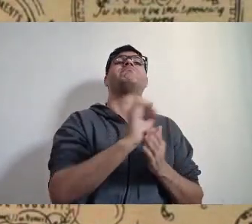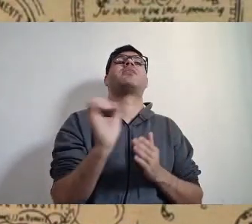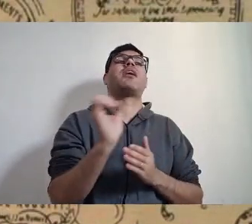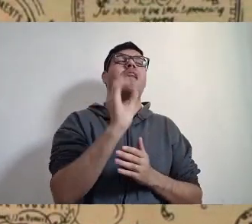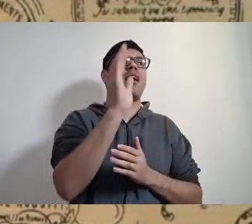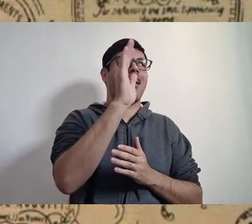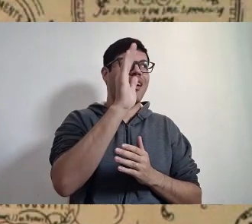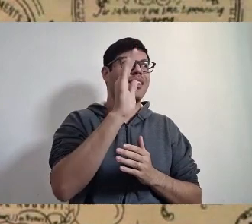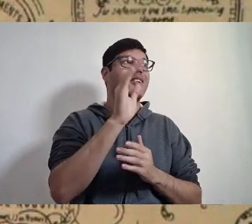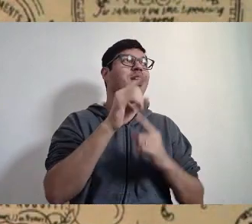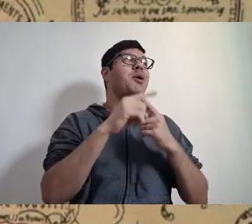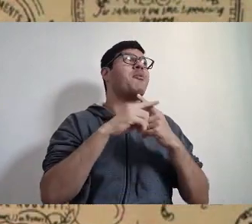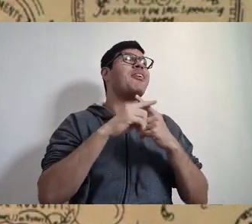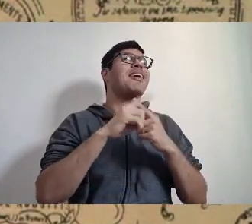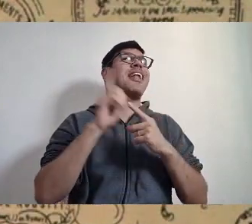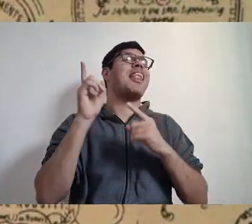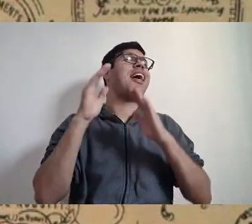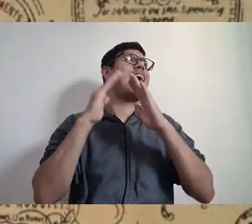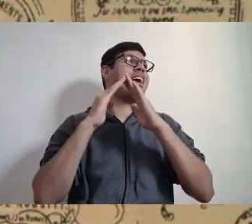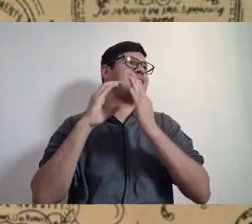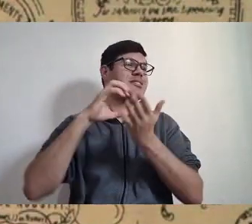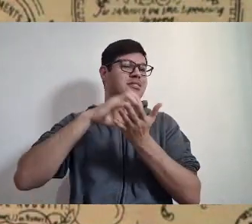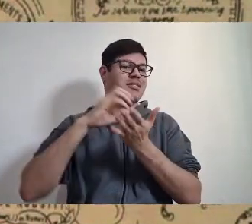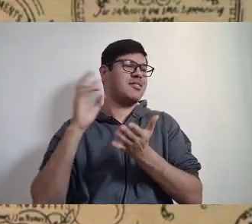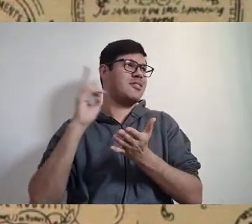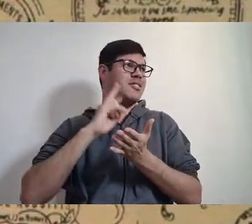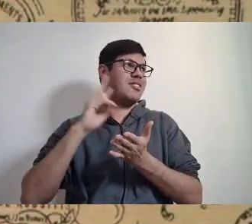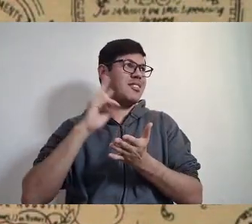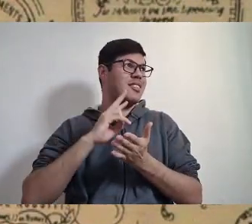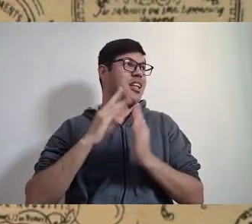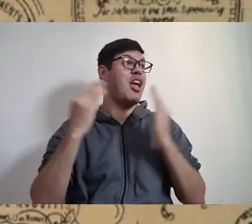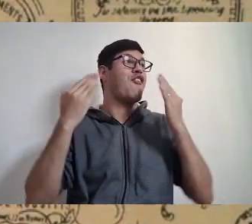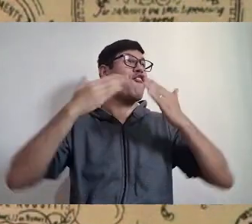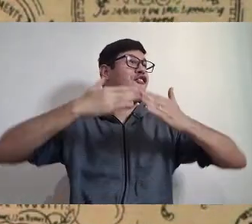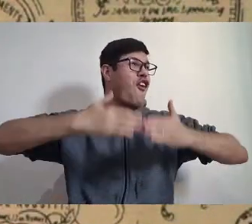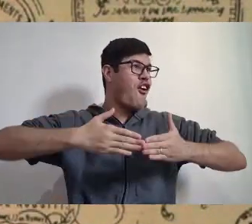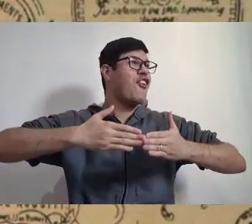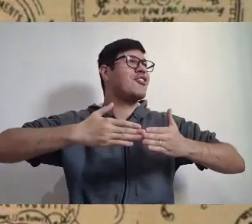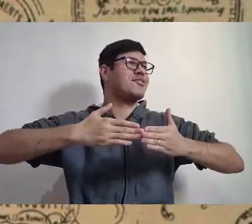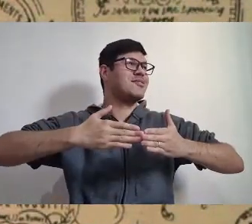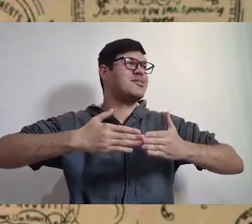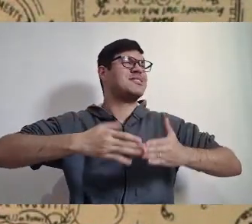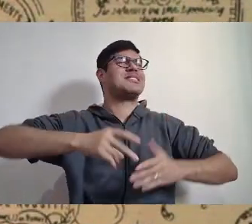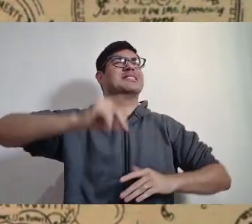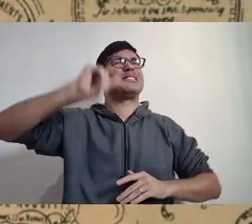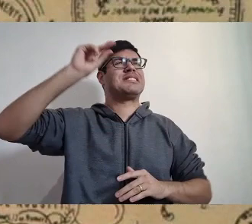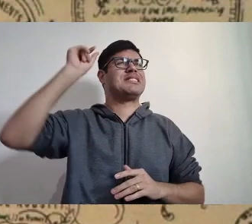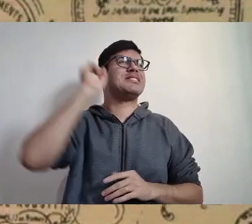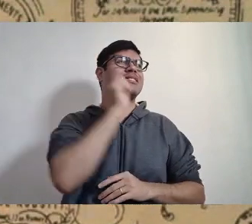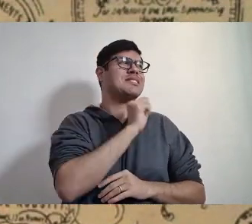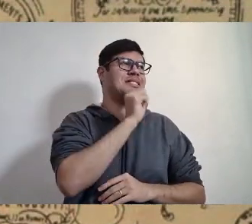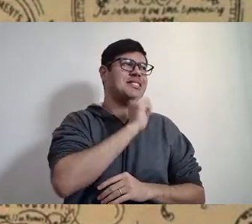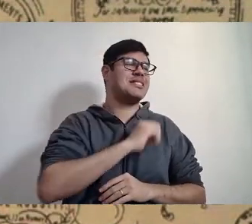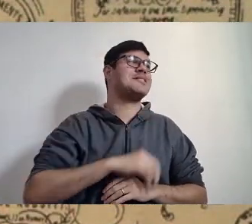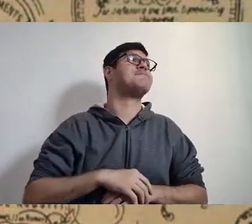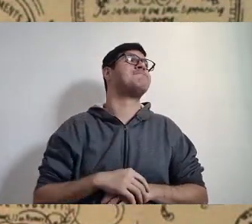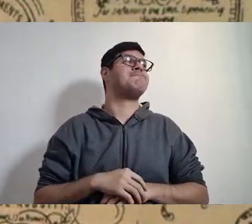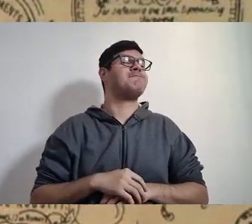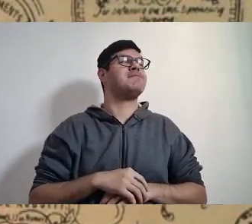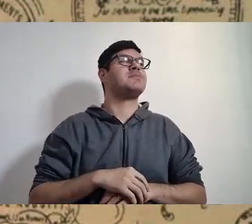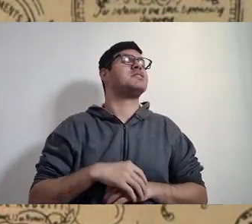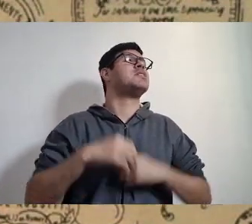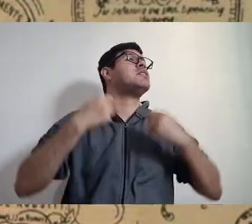é um imóvel antigo, muito antigo, era o fórum lá antigamente, né? Então, assim, são coisas que precisam ser feitas. Olha,